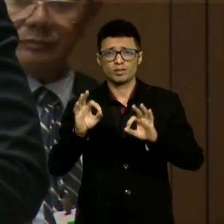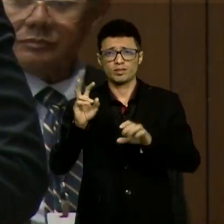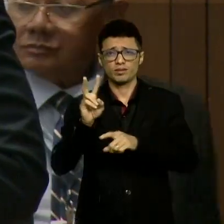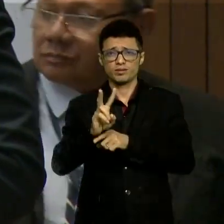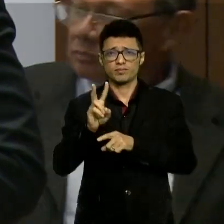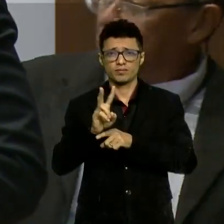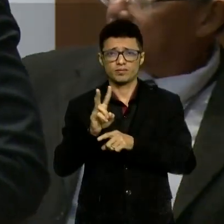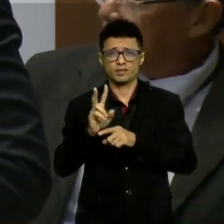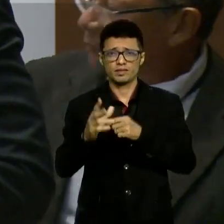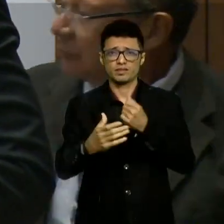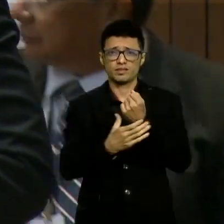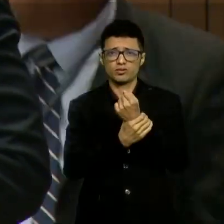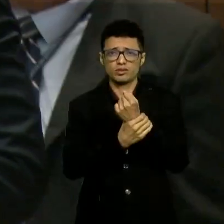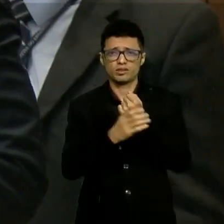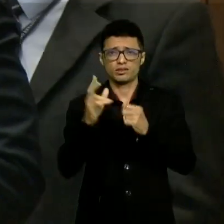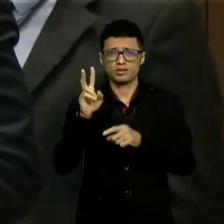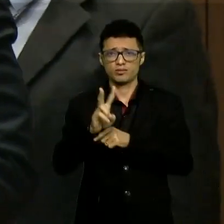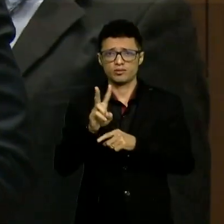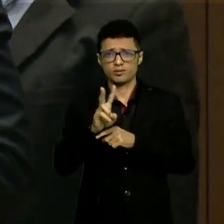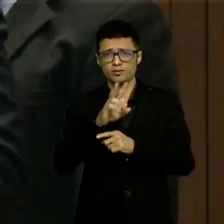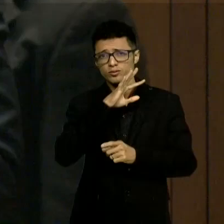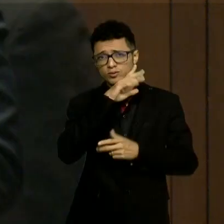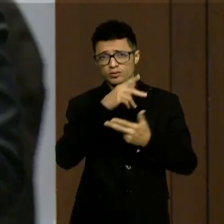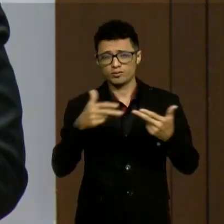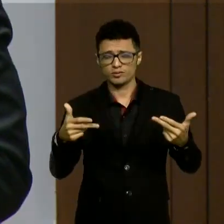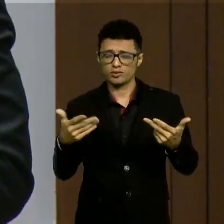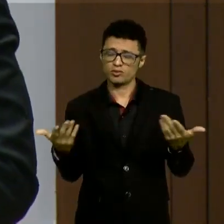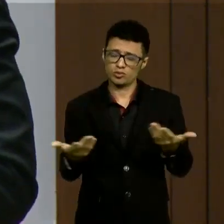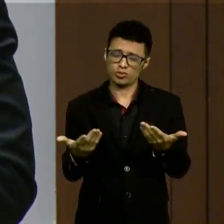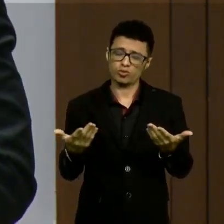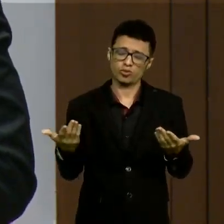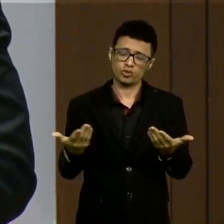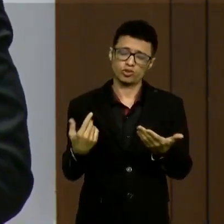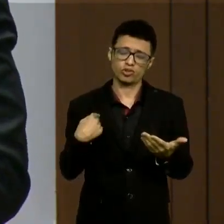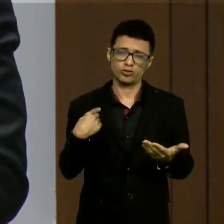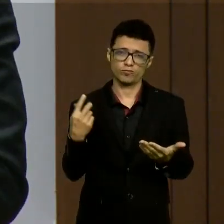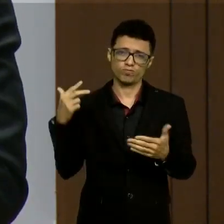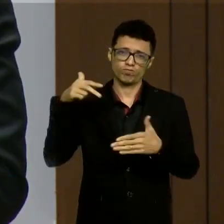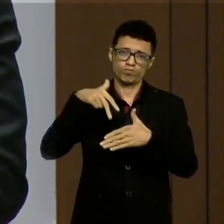desses animais abandonados. Em função deles, é que eu venho hoje aqui fazer esse